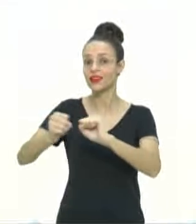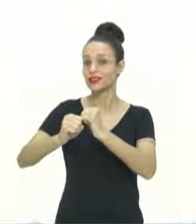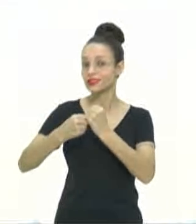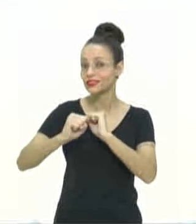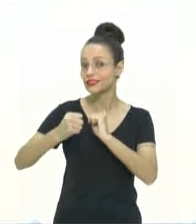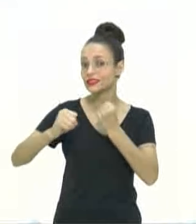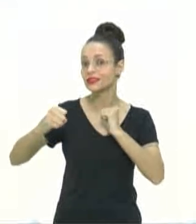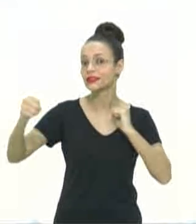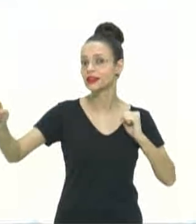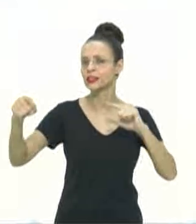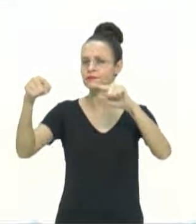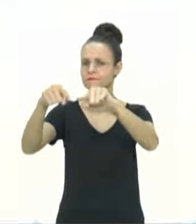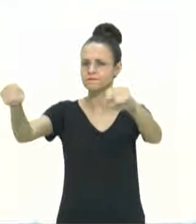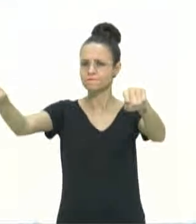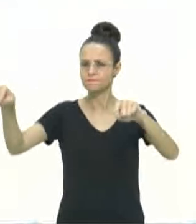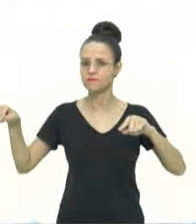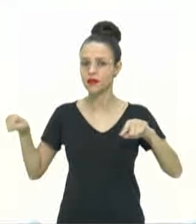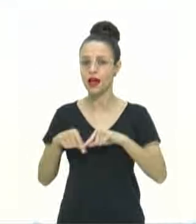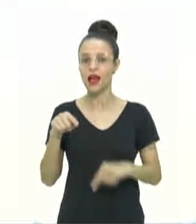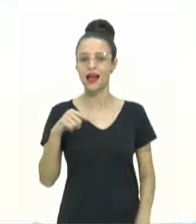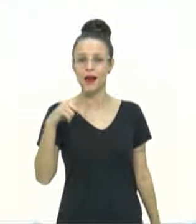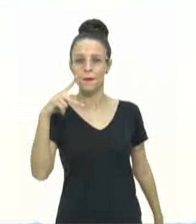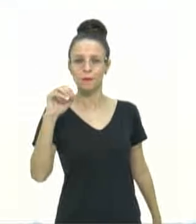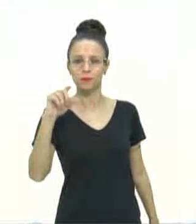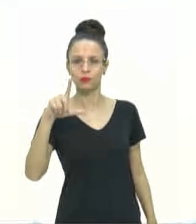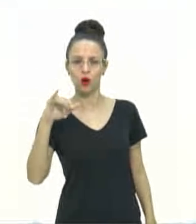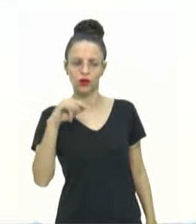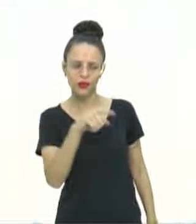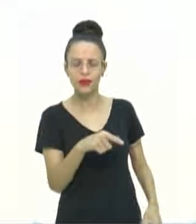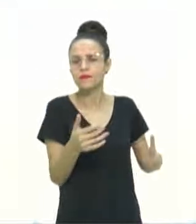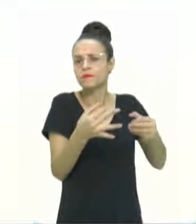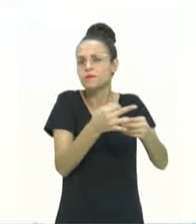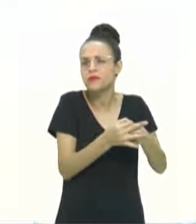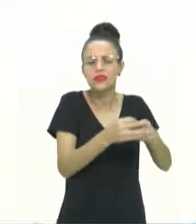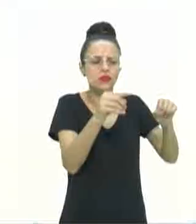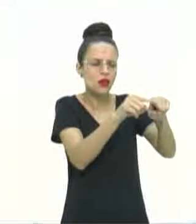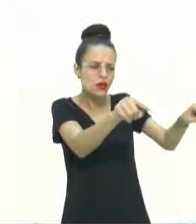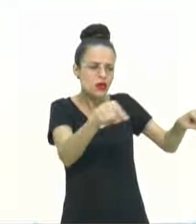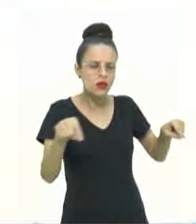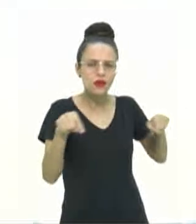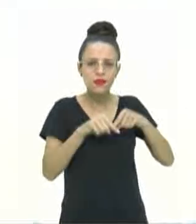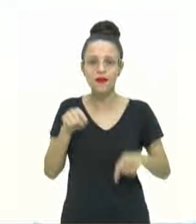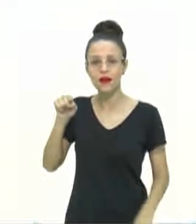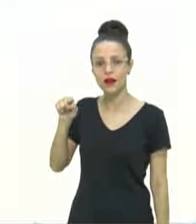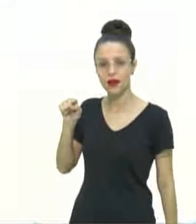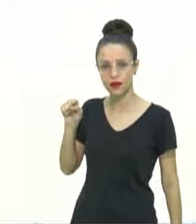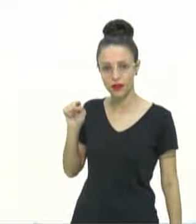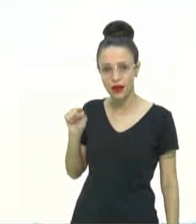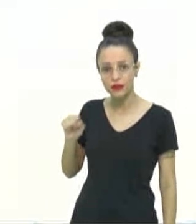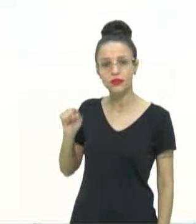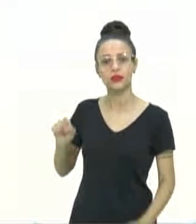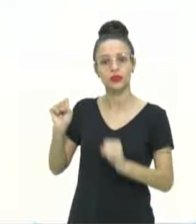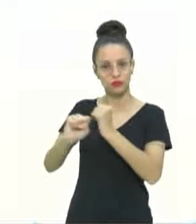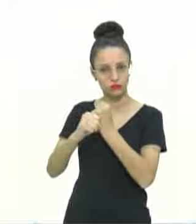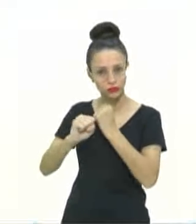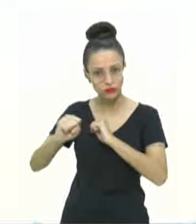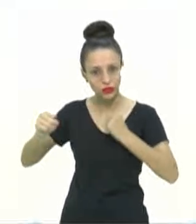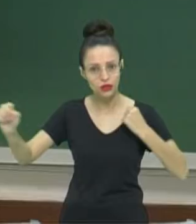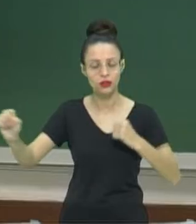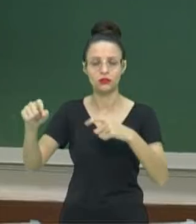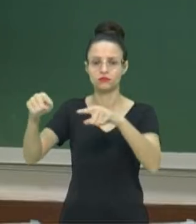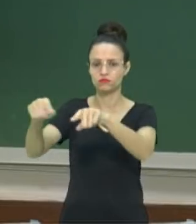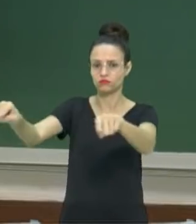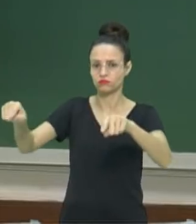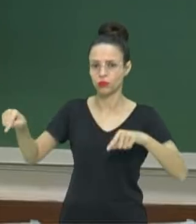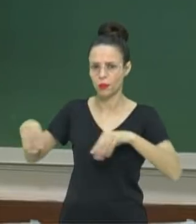grandes propriedades. Se a policultura, pequenas propriedades, a monocultura, grandes propriedades.